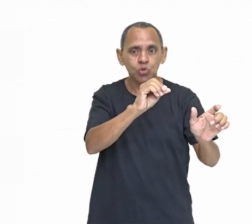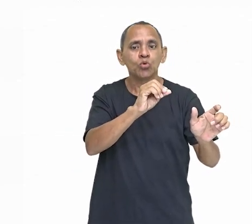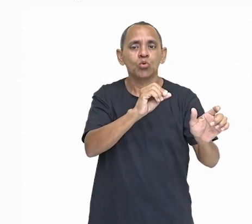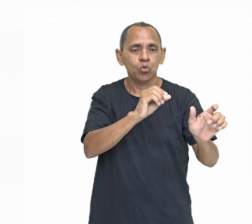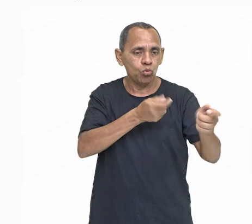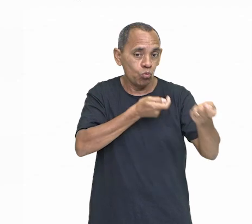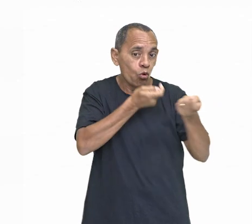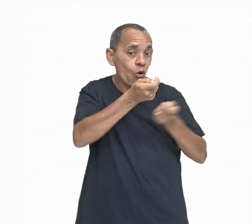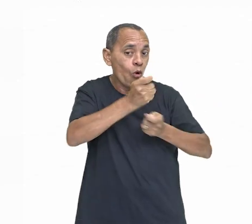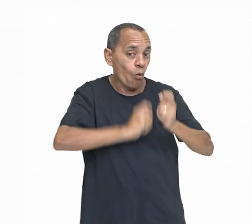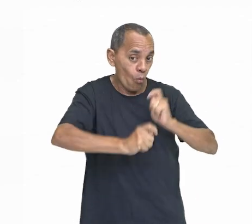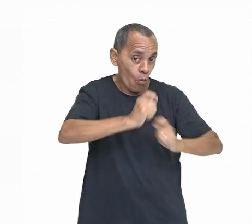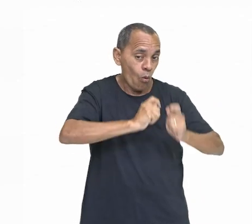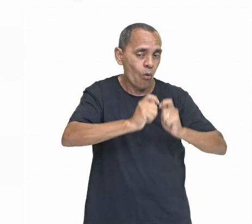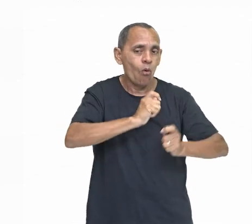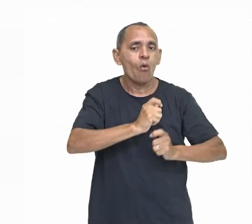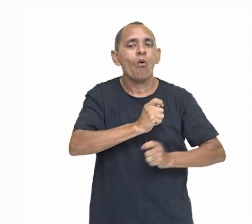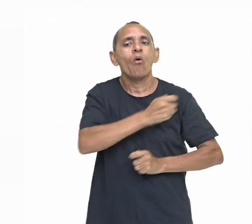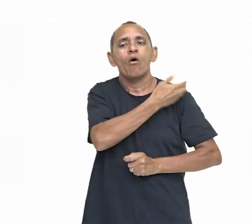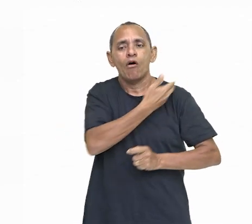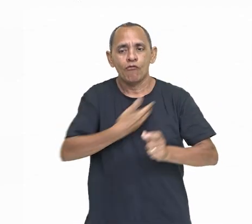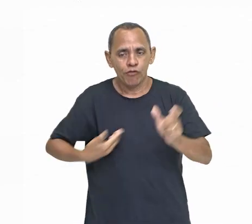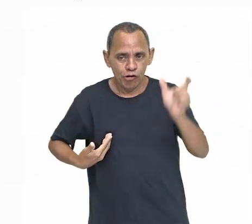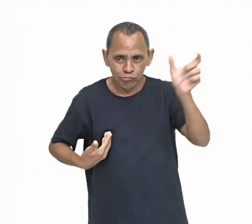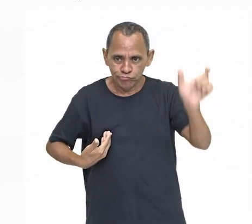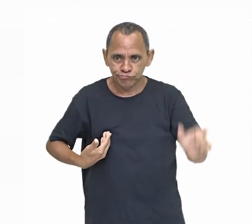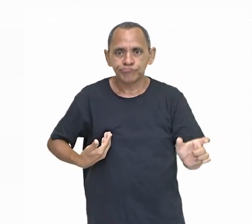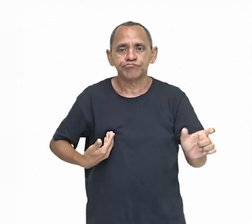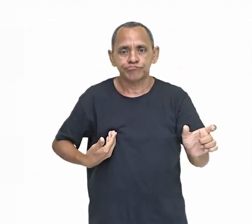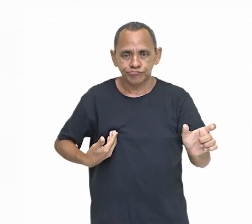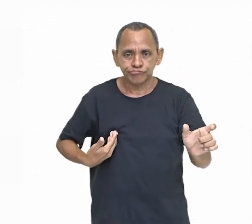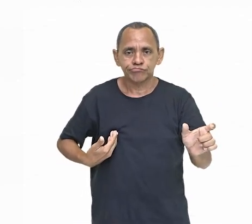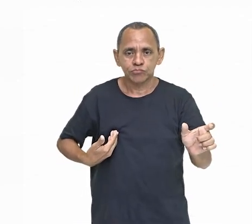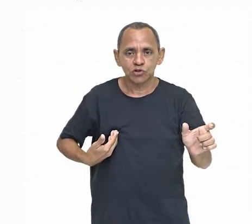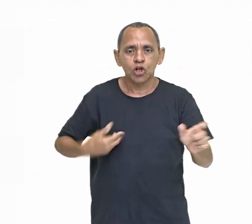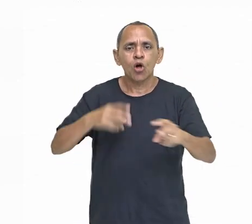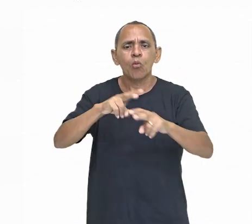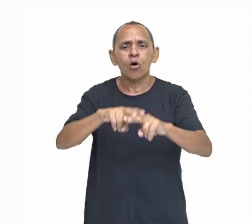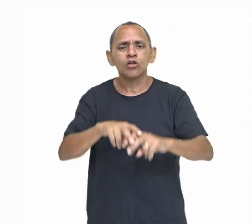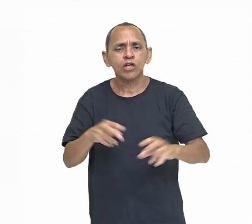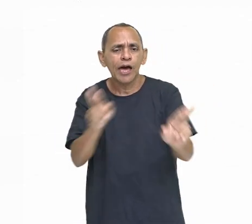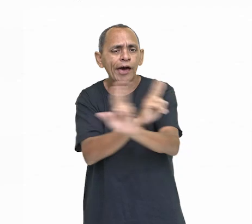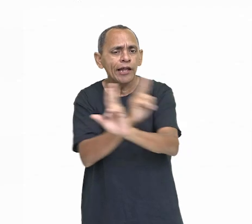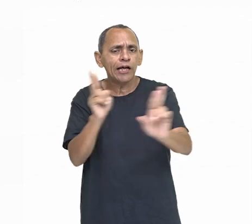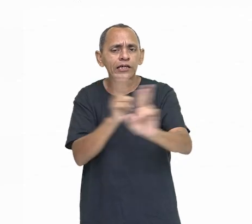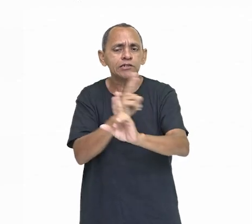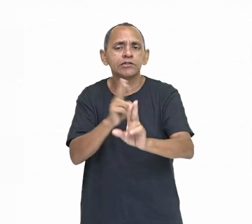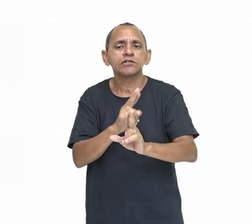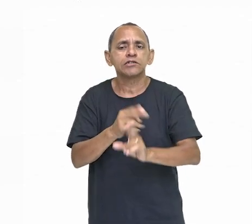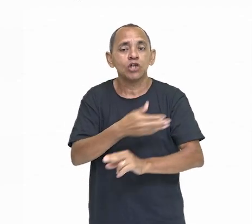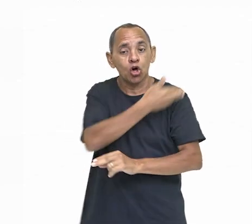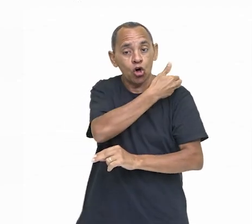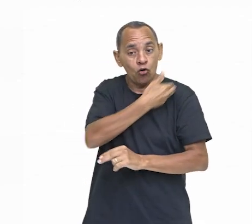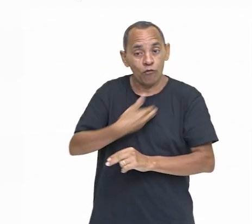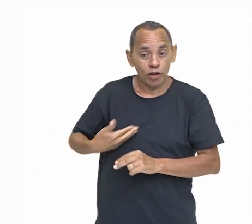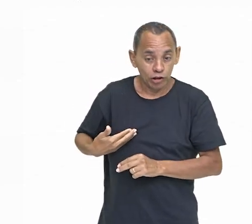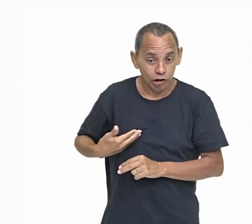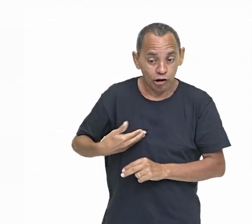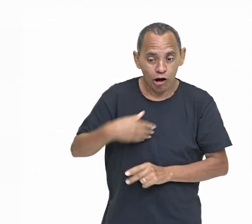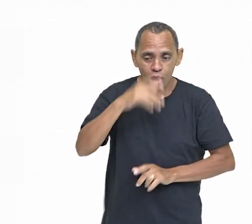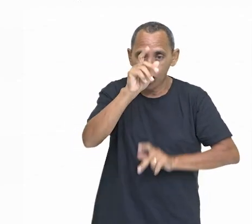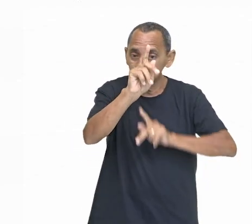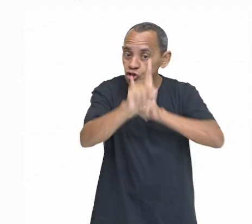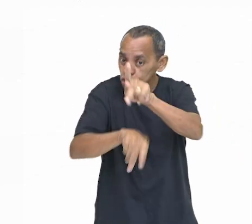governo é o meio pelo qual é instituída a relação entre governantes e governados.